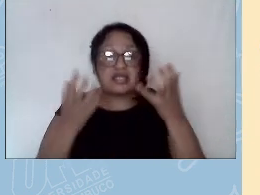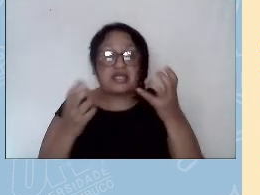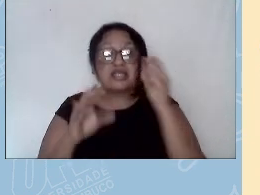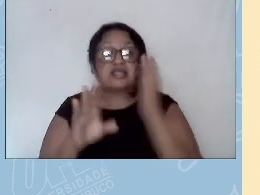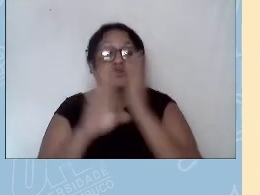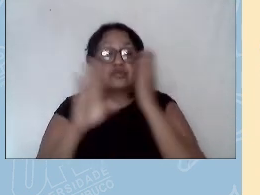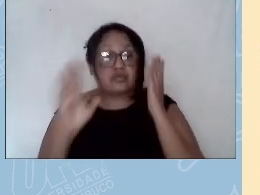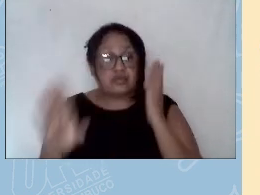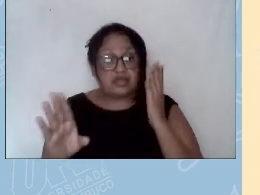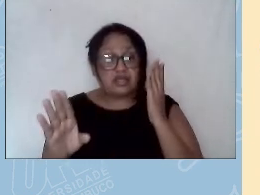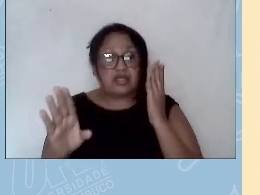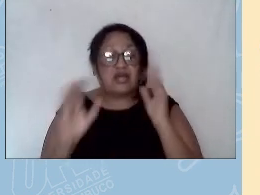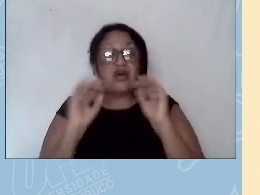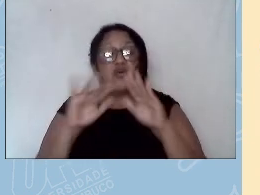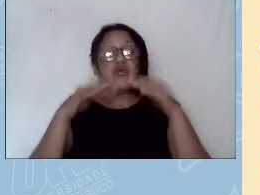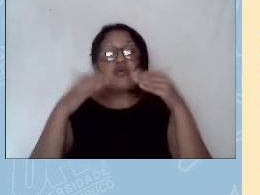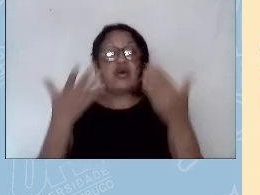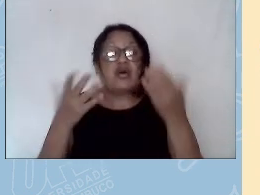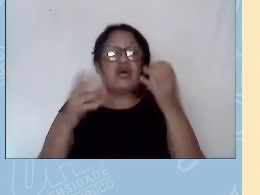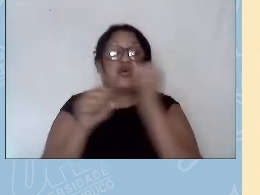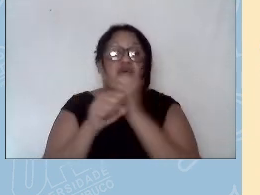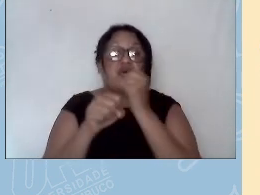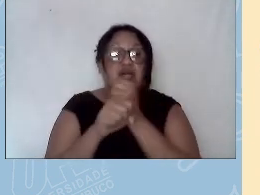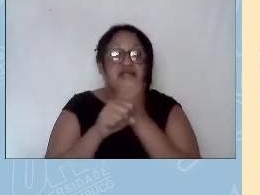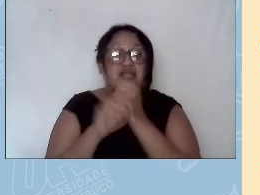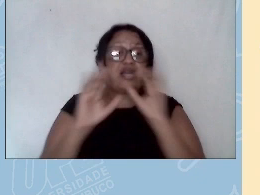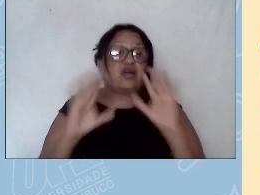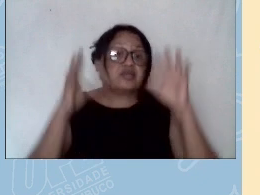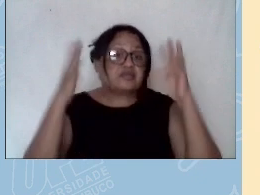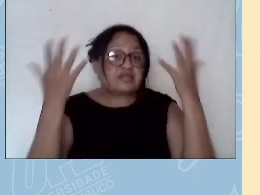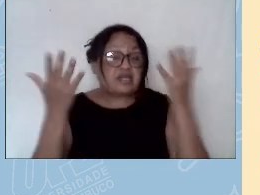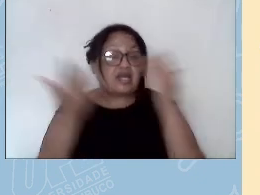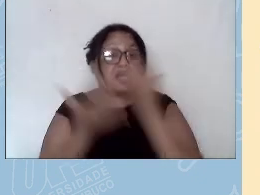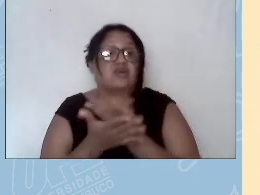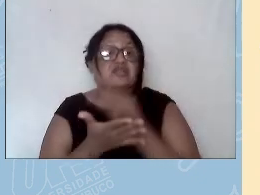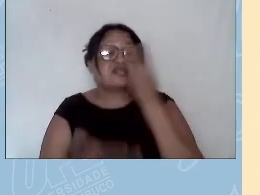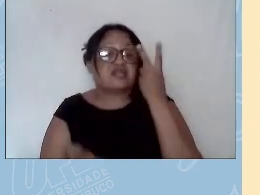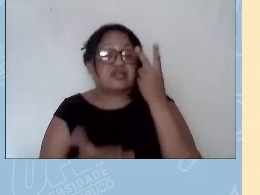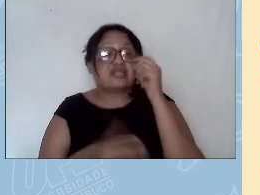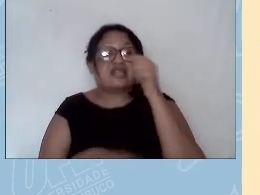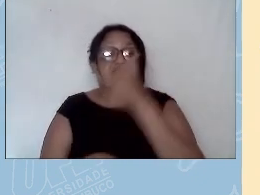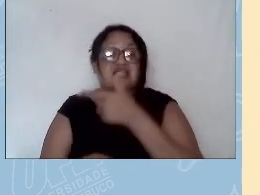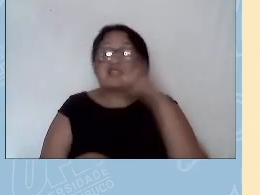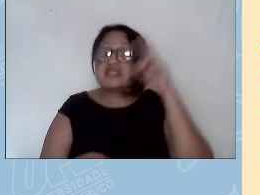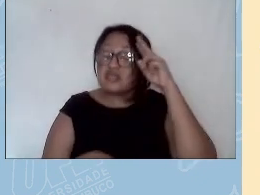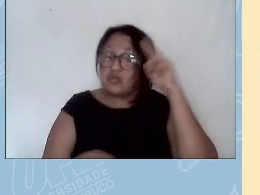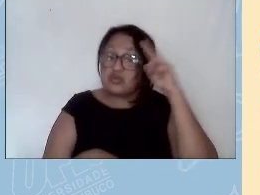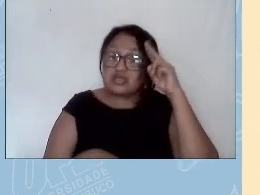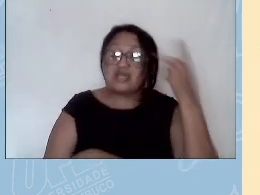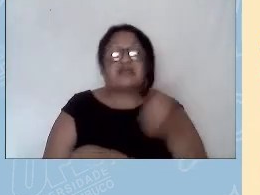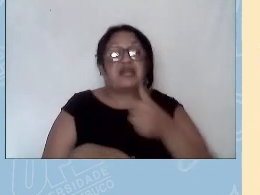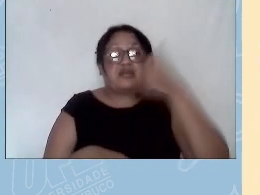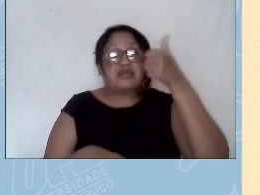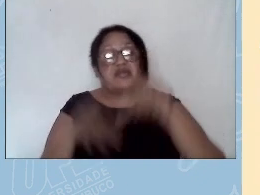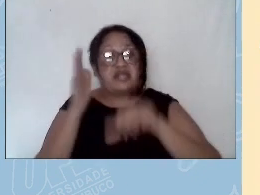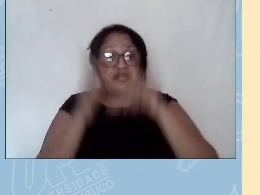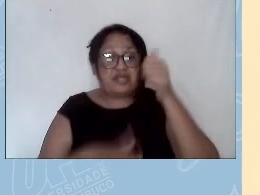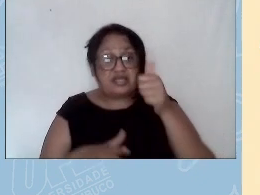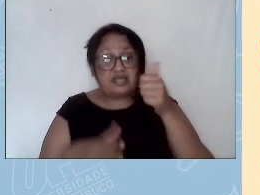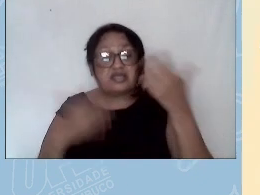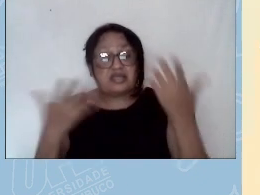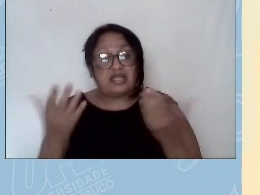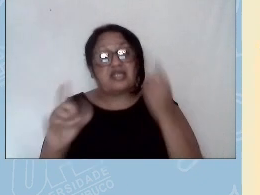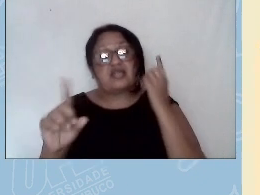qual o ano em que a comemoração aconteceu na segunda-feira pela primeira vez e com isso a gente